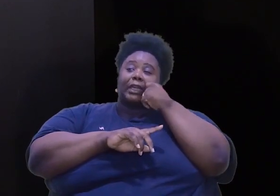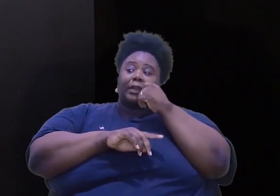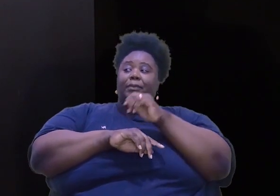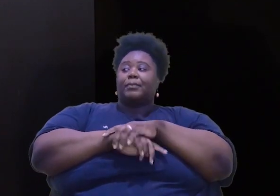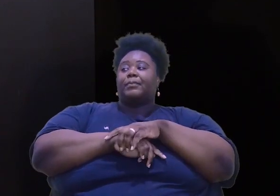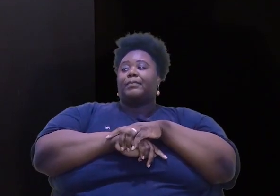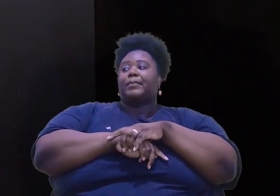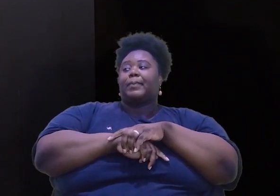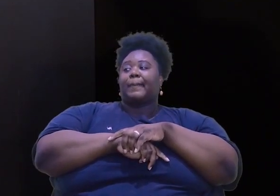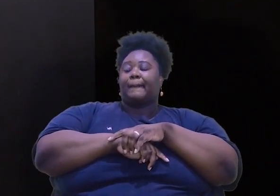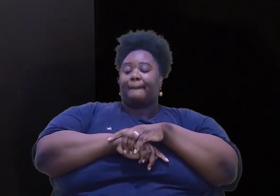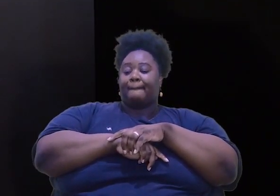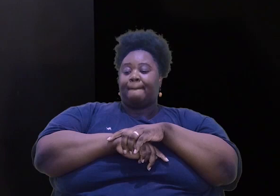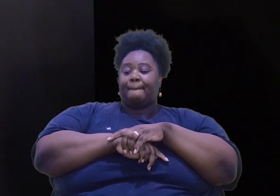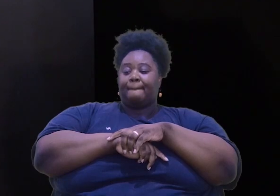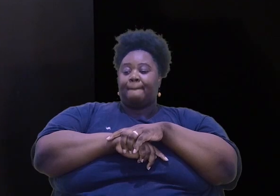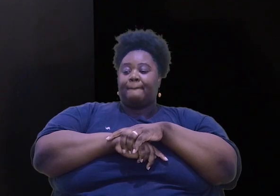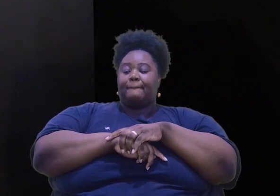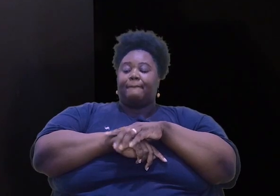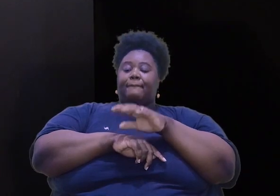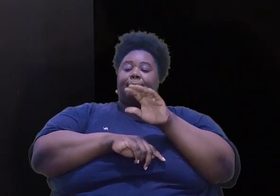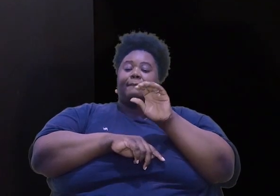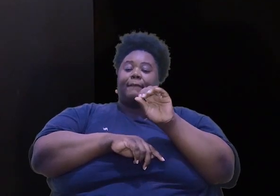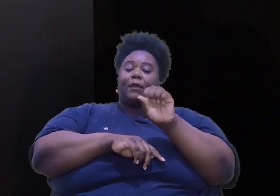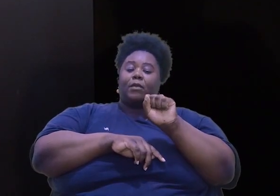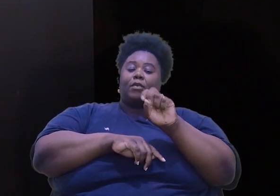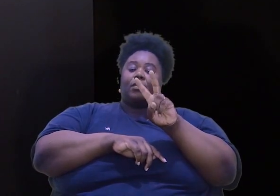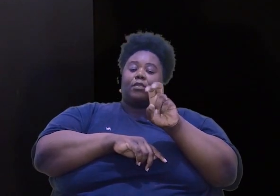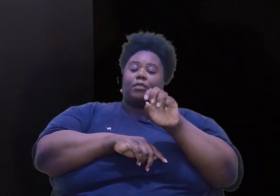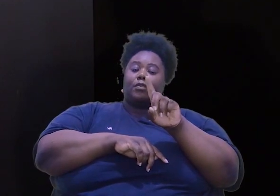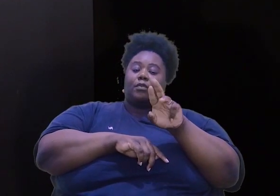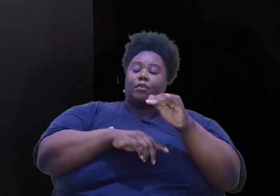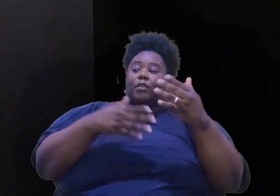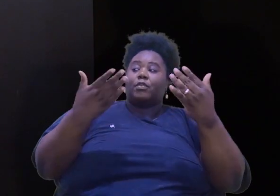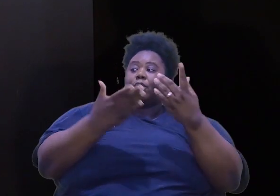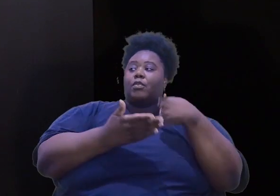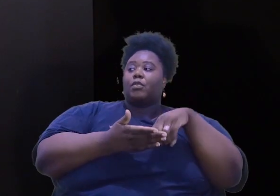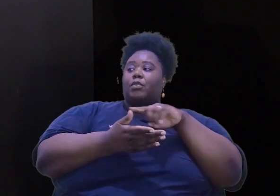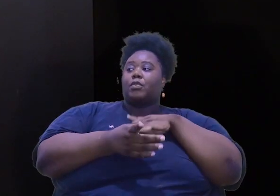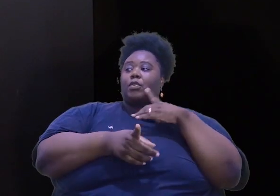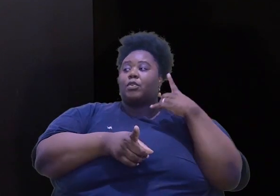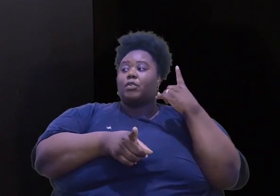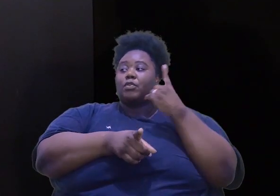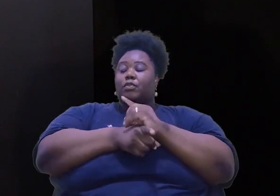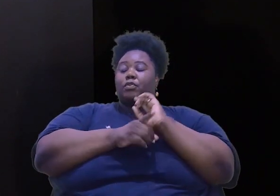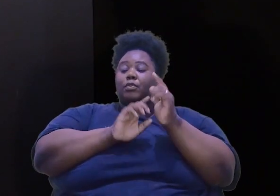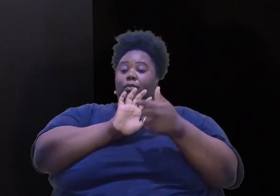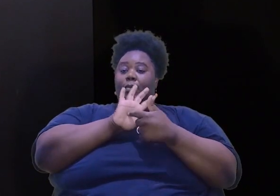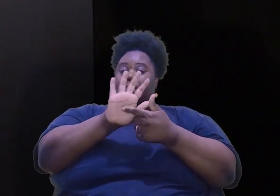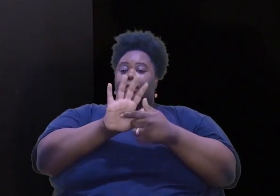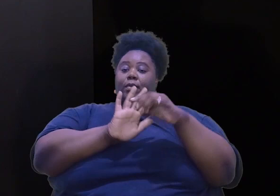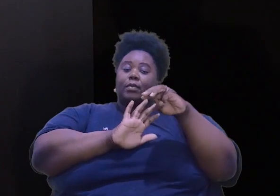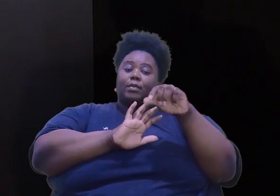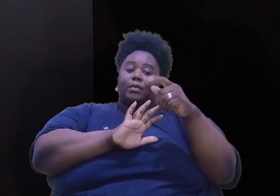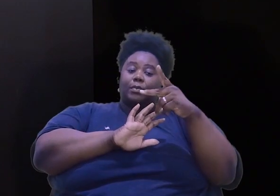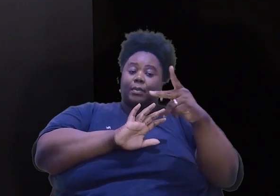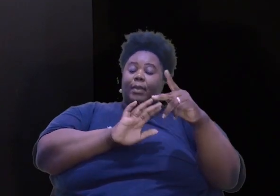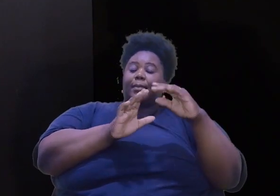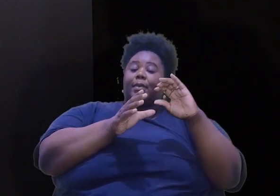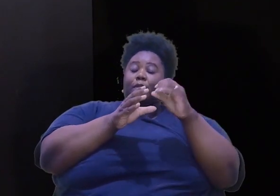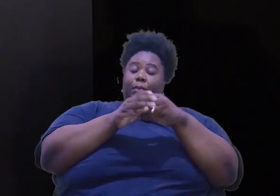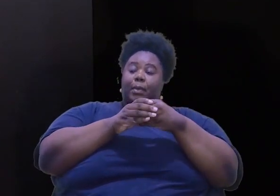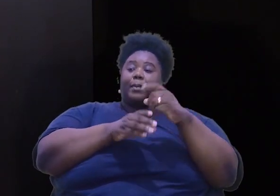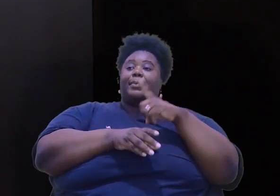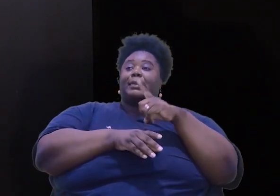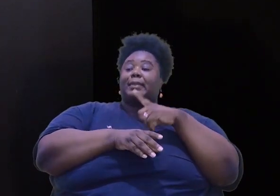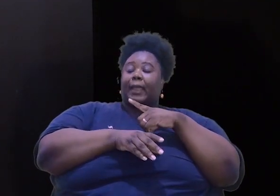um que se chamava Oswaldo Catarino, e hoje a gente descobre que na exposição do MAP tem uma obra do tio